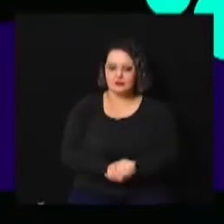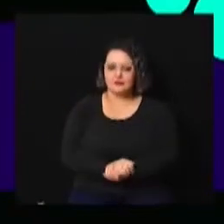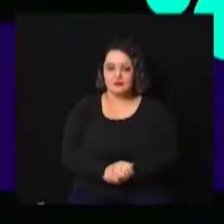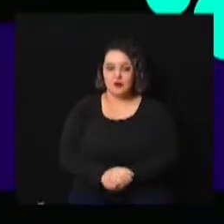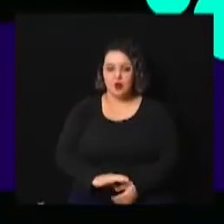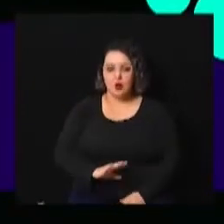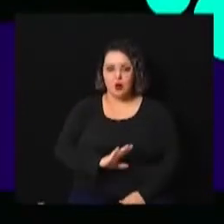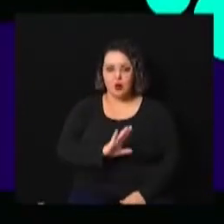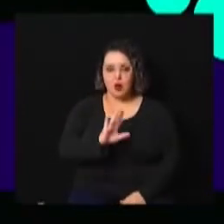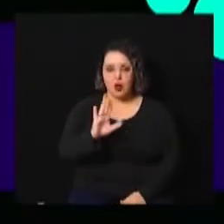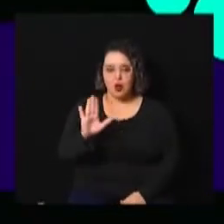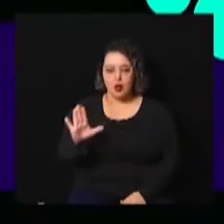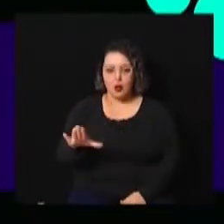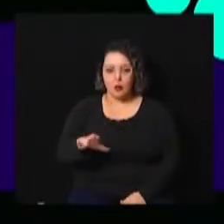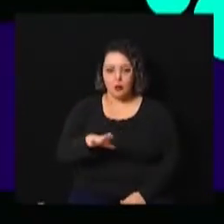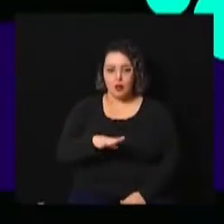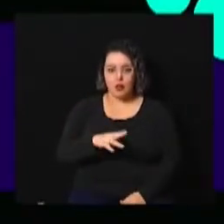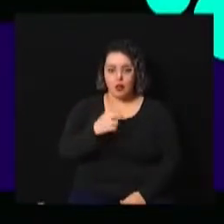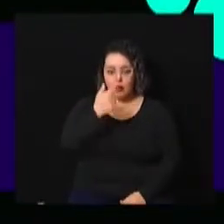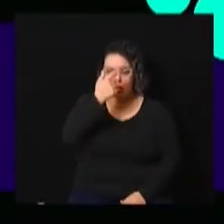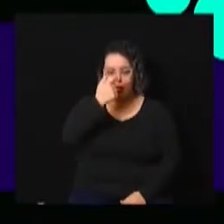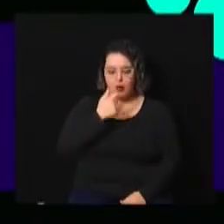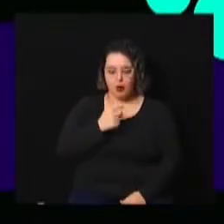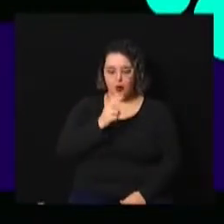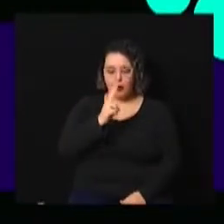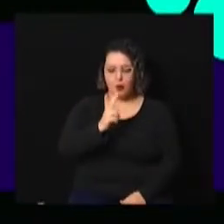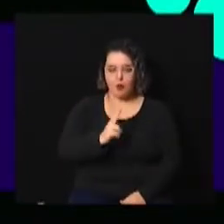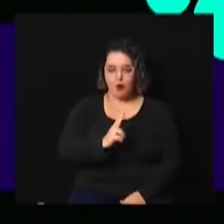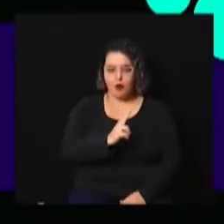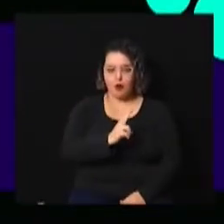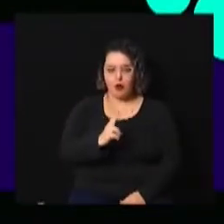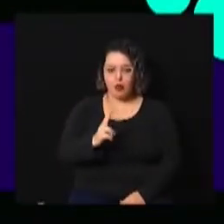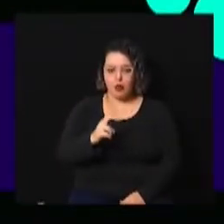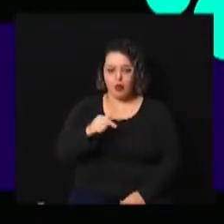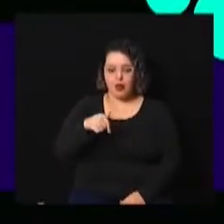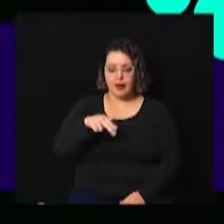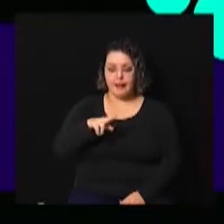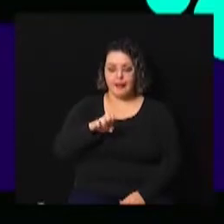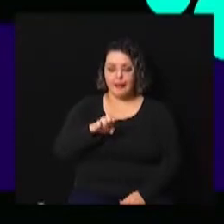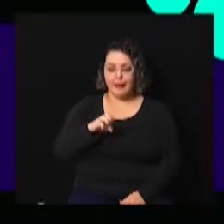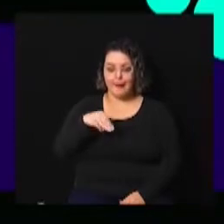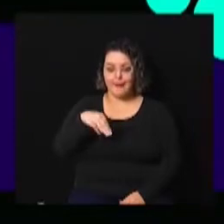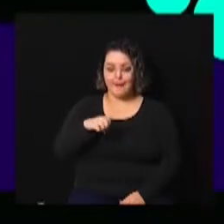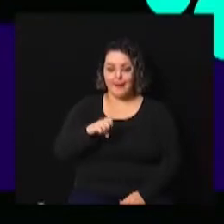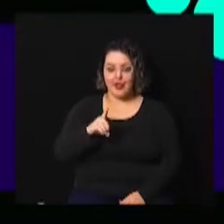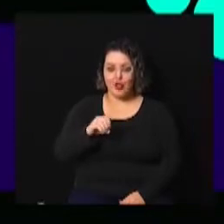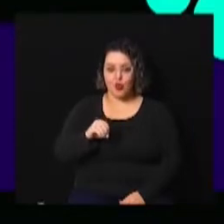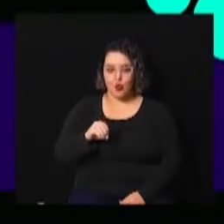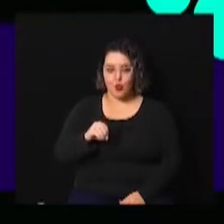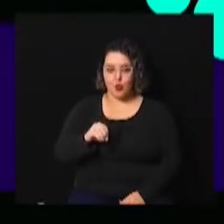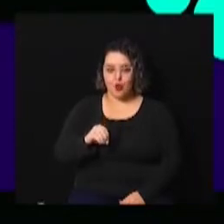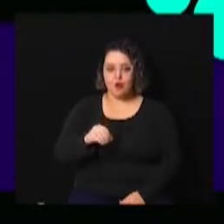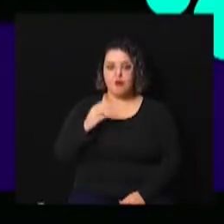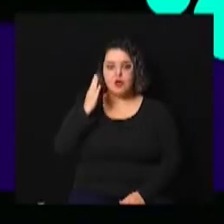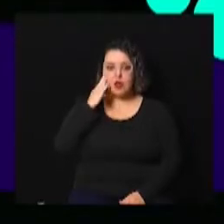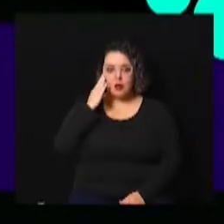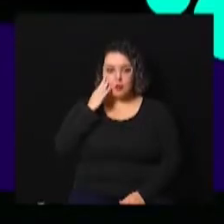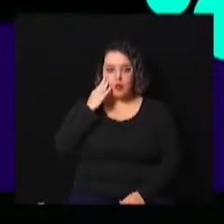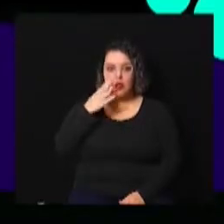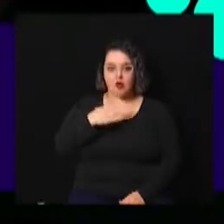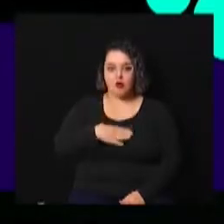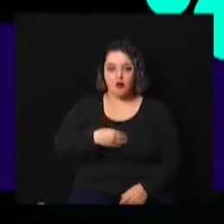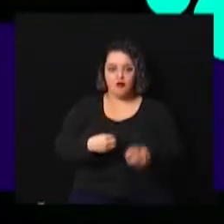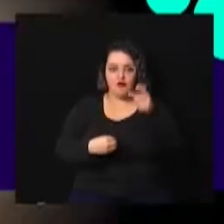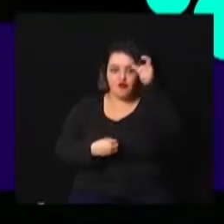Olá, Campinas. Eu sou o Padre Quemedo. Fiquei sabendo que o filho do capeta